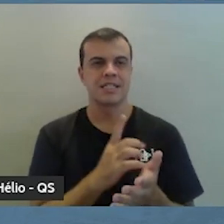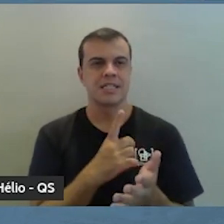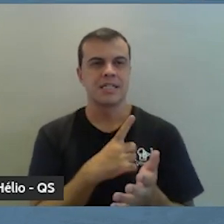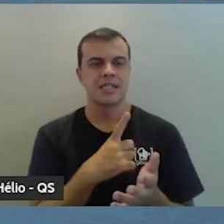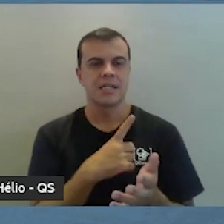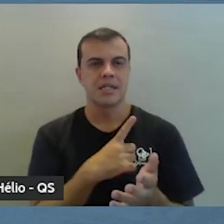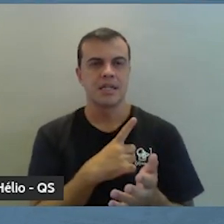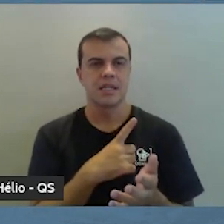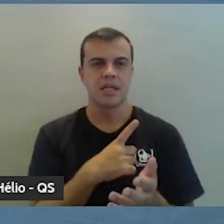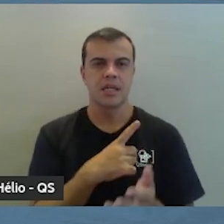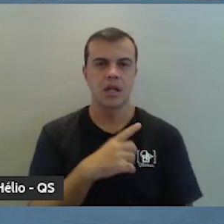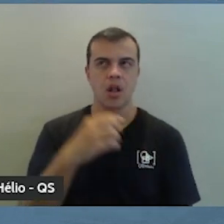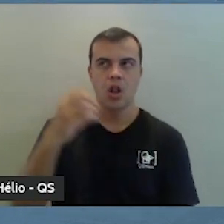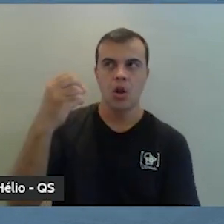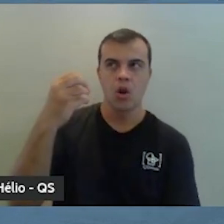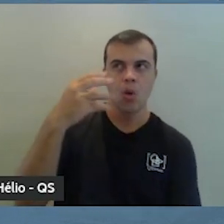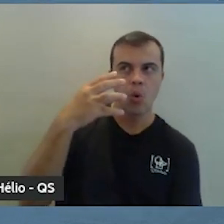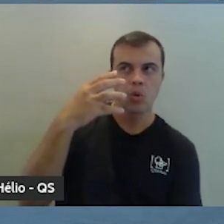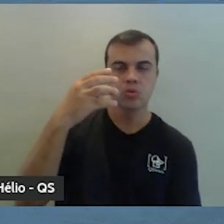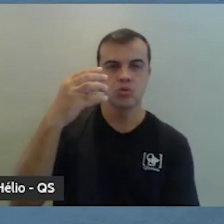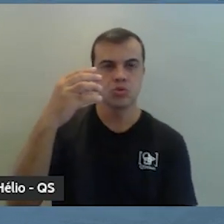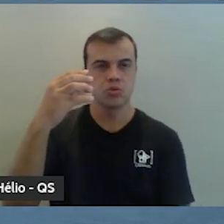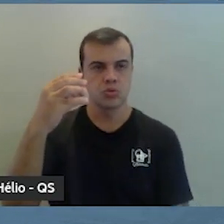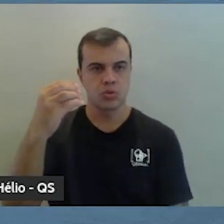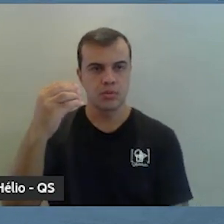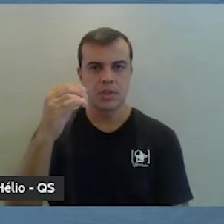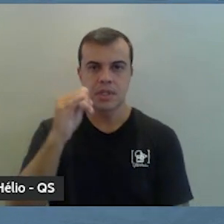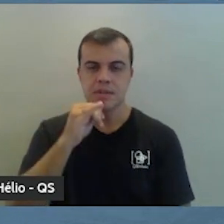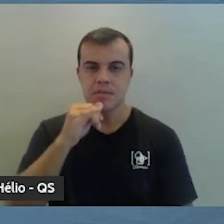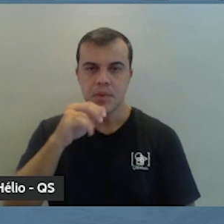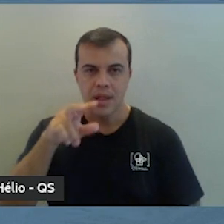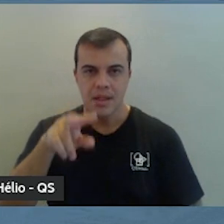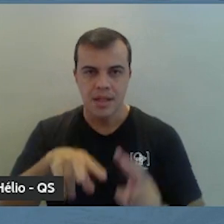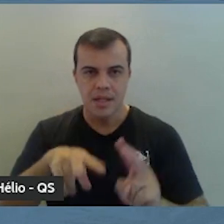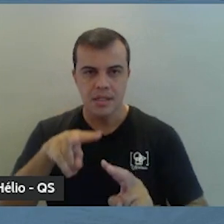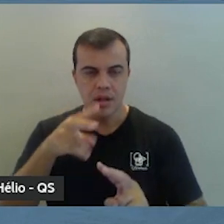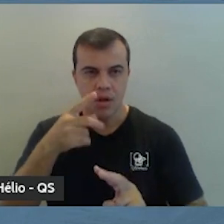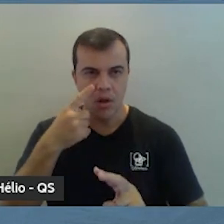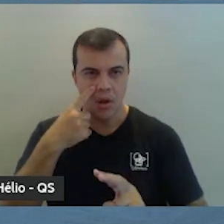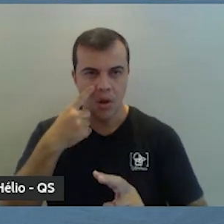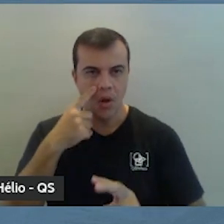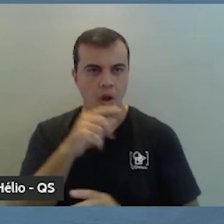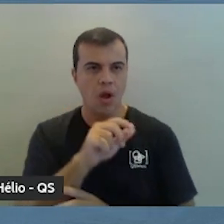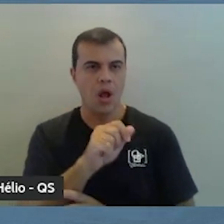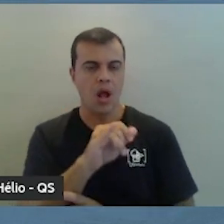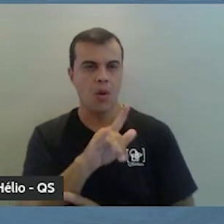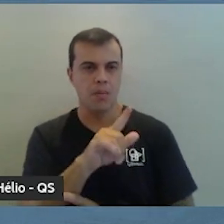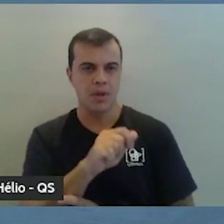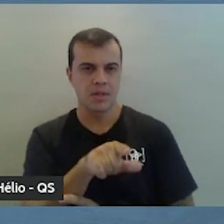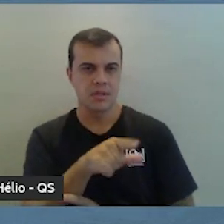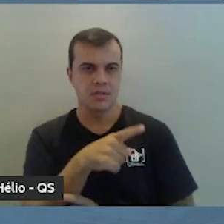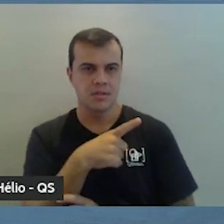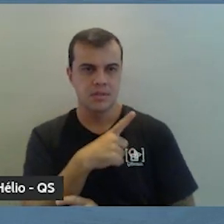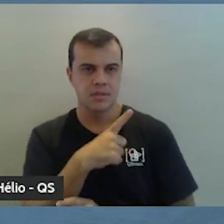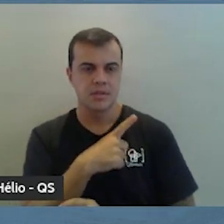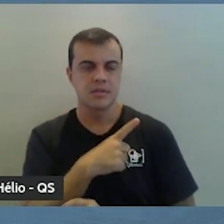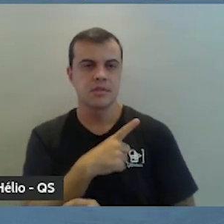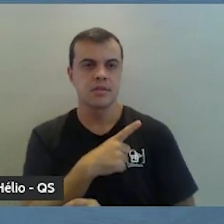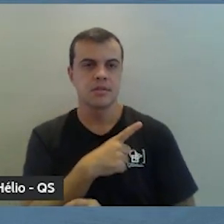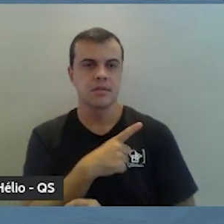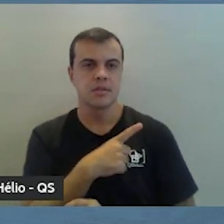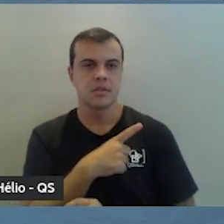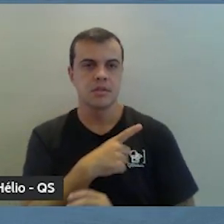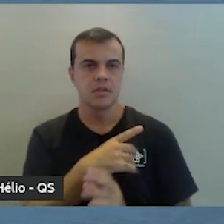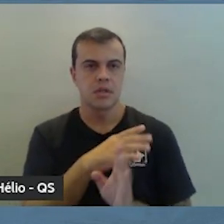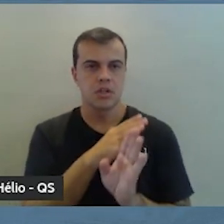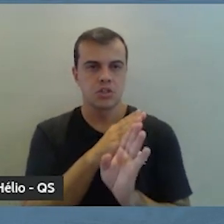da sombra. Vou ter que fazer uma pequena análise de imagem. No Almeida, você tem uma diagonal